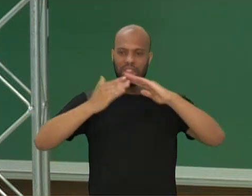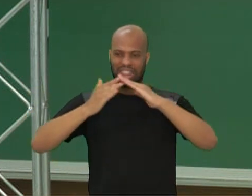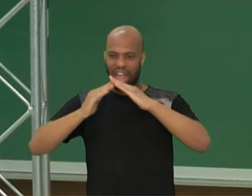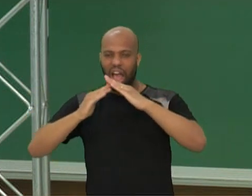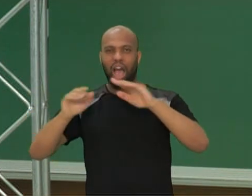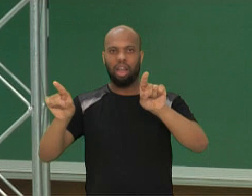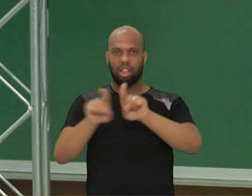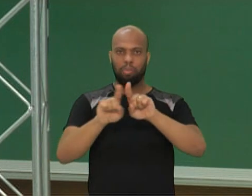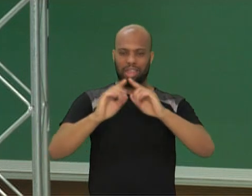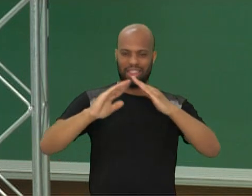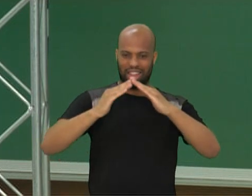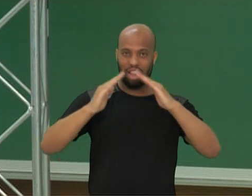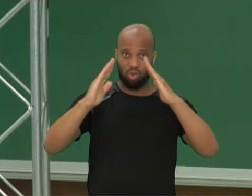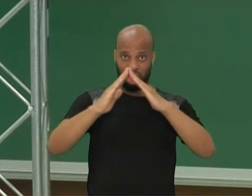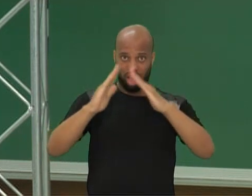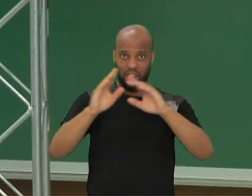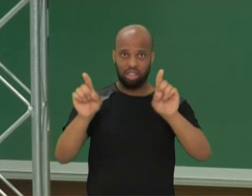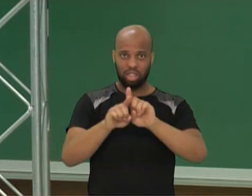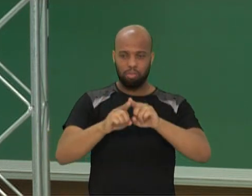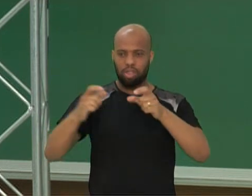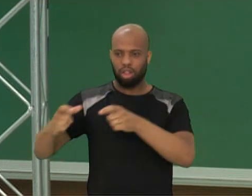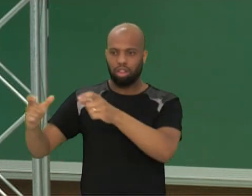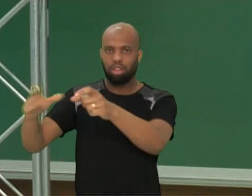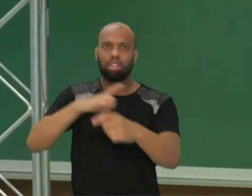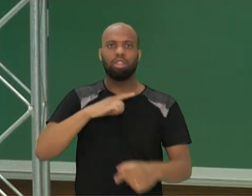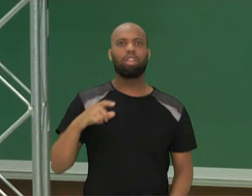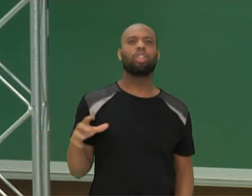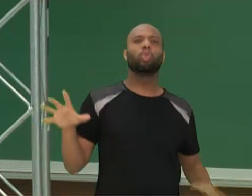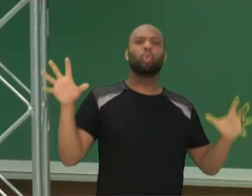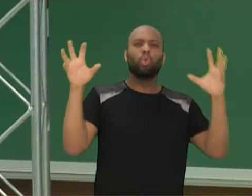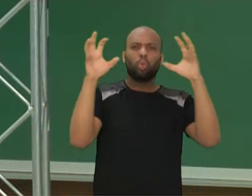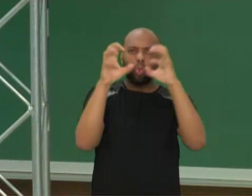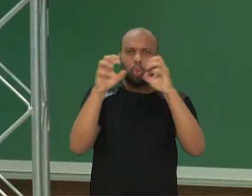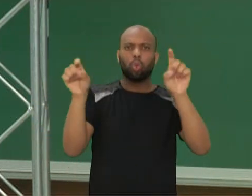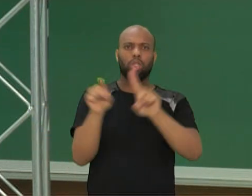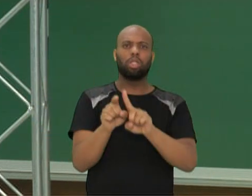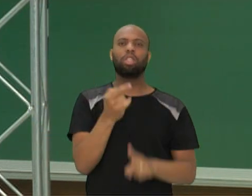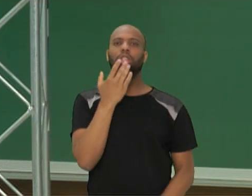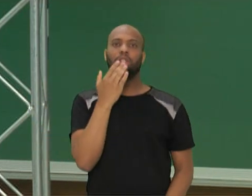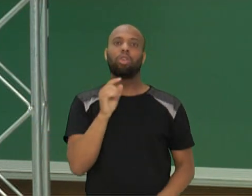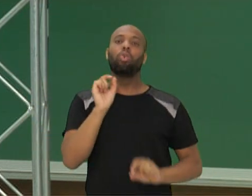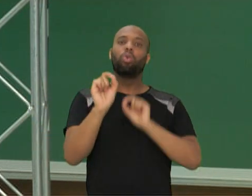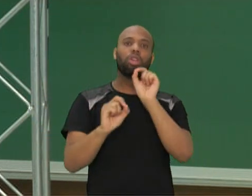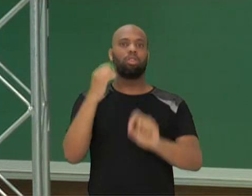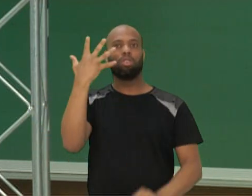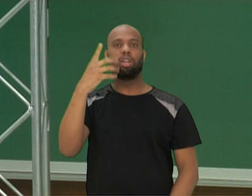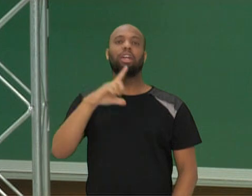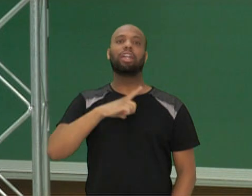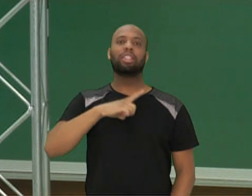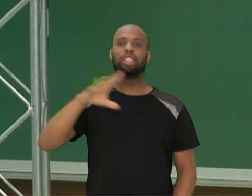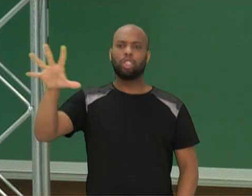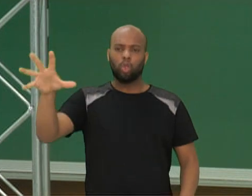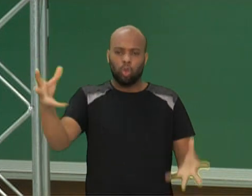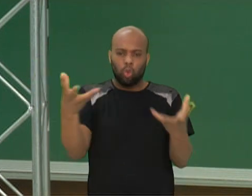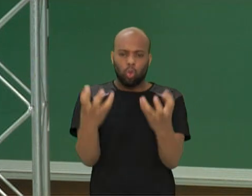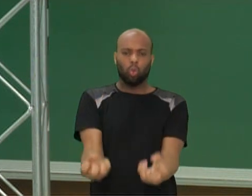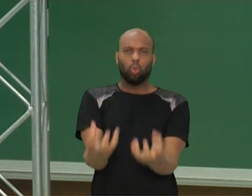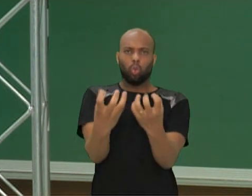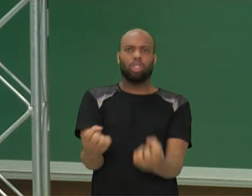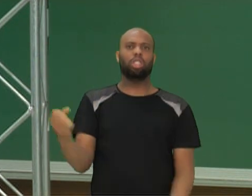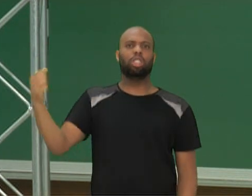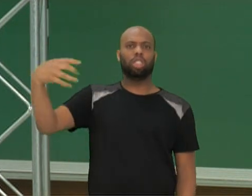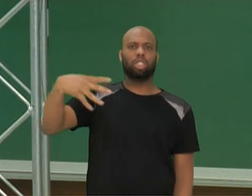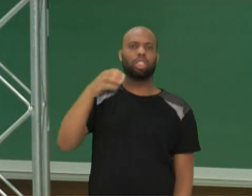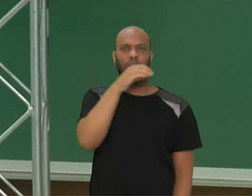várias fachadas, vários locais das cidades acabam tendo colorações mais escuras, o que favorece a retenção de